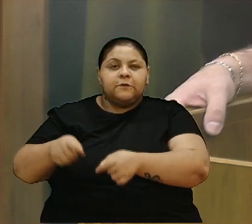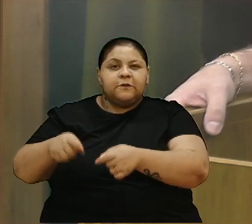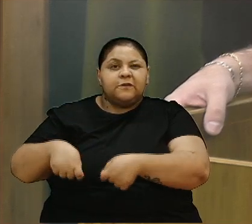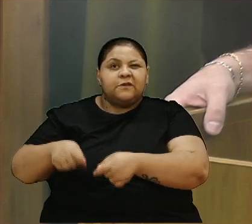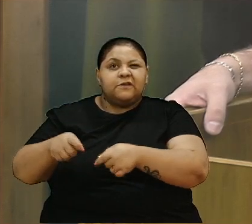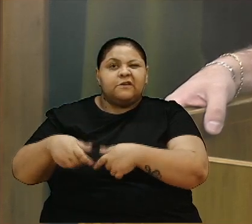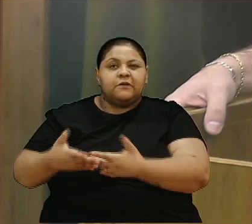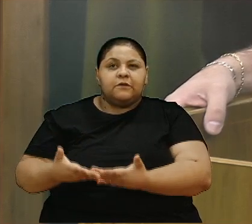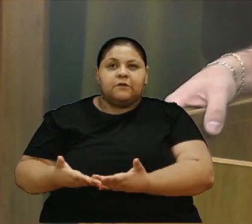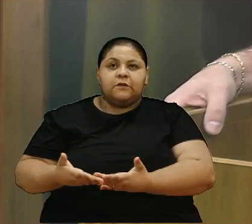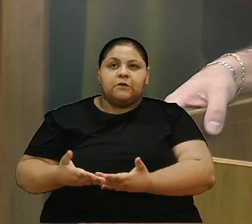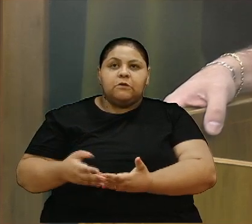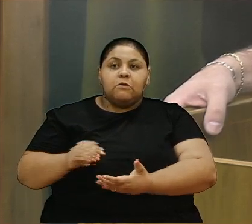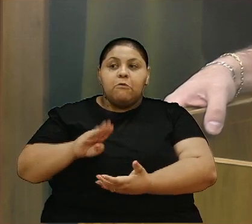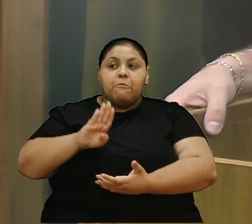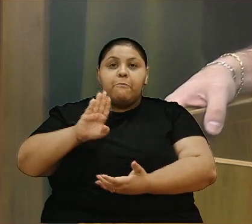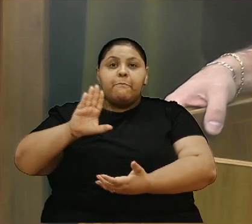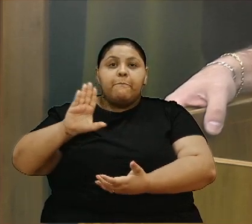de